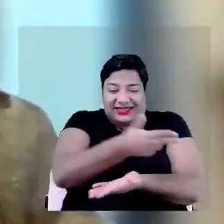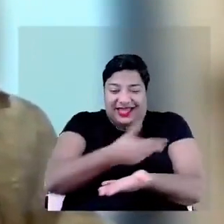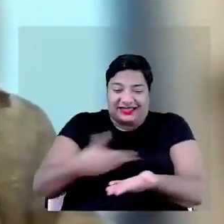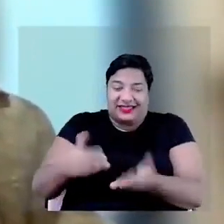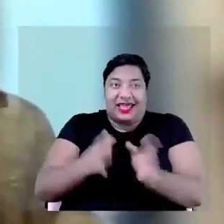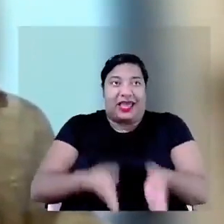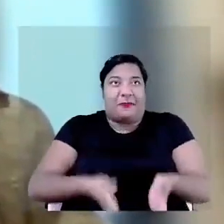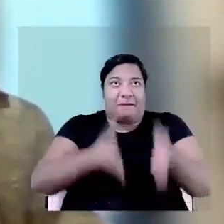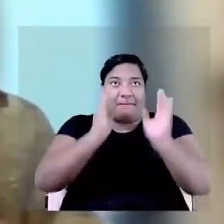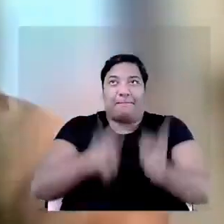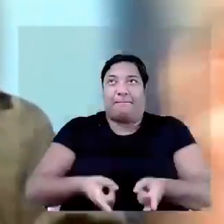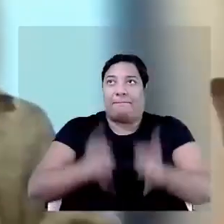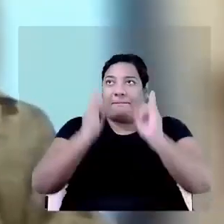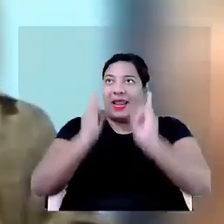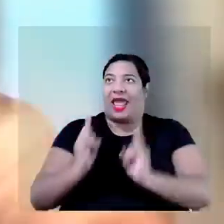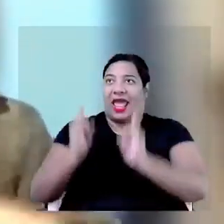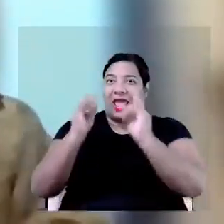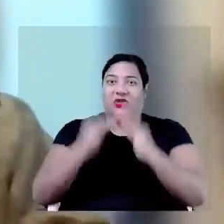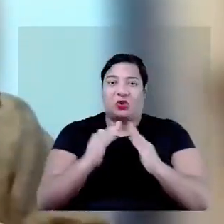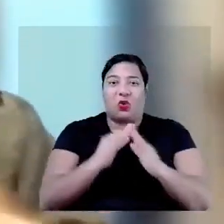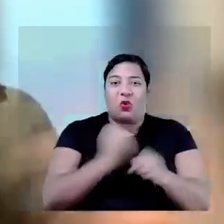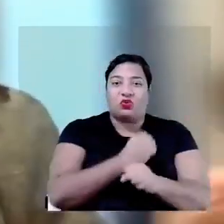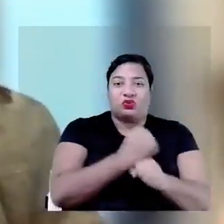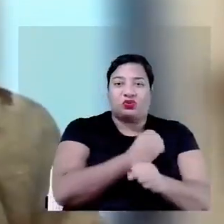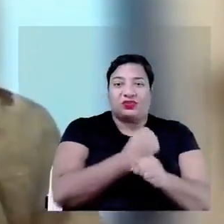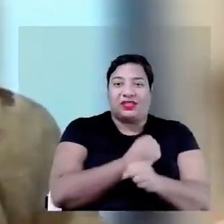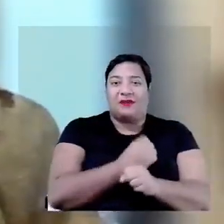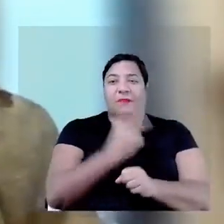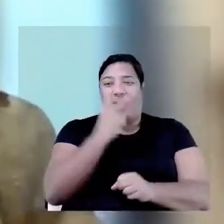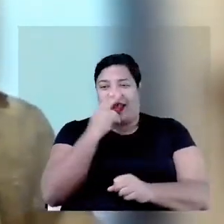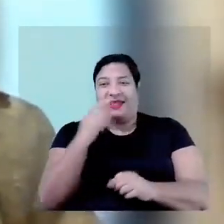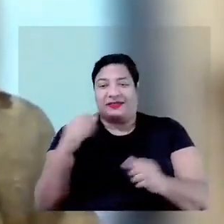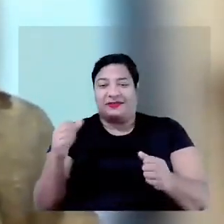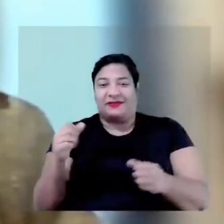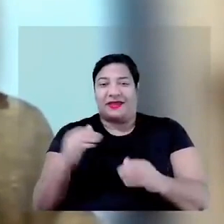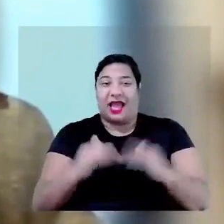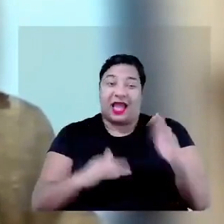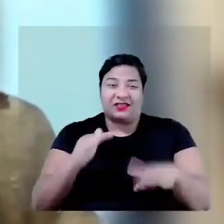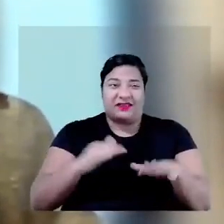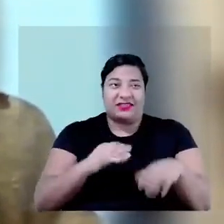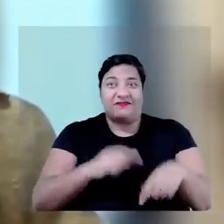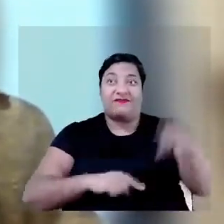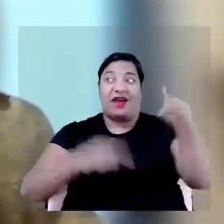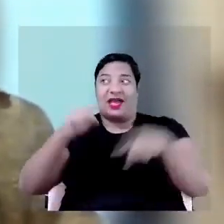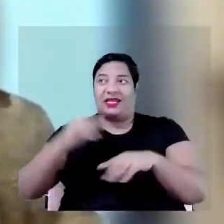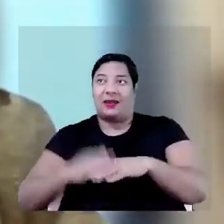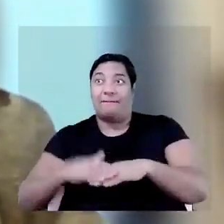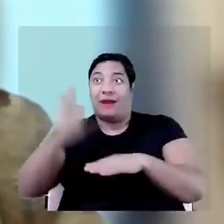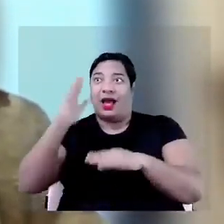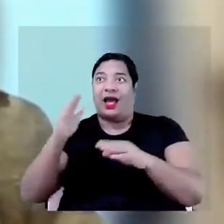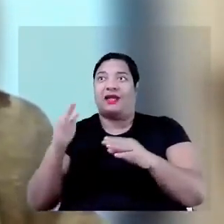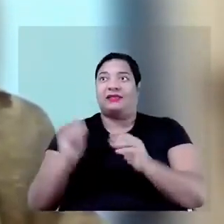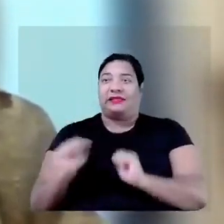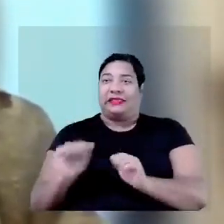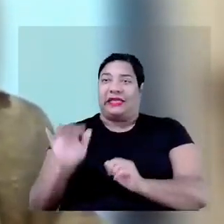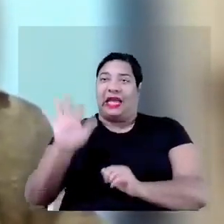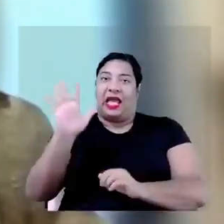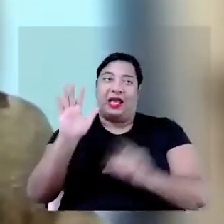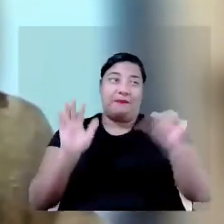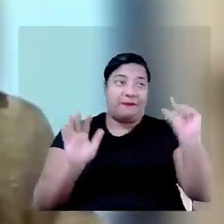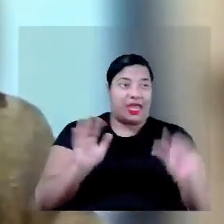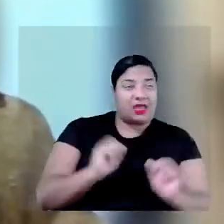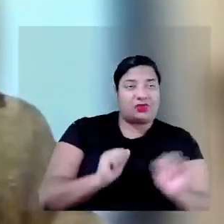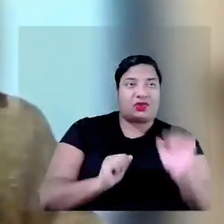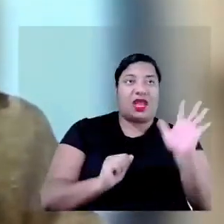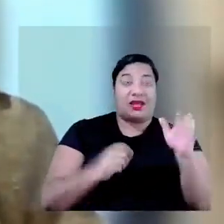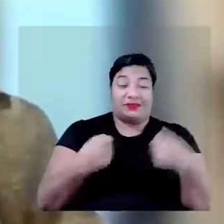da cidade implicam maiores ou menores emissões de gases de efeito estufa. Então, essa é uma